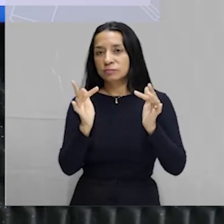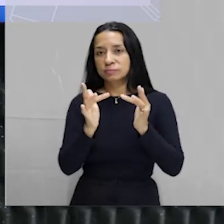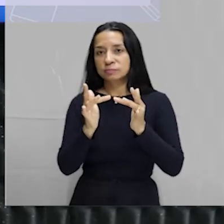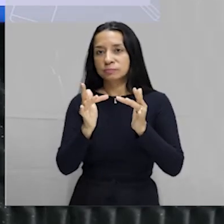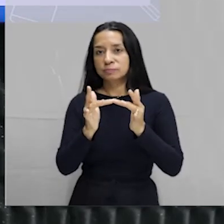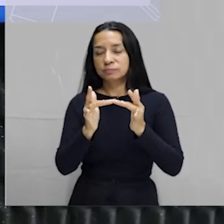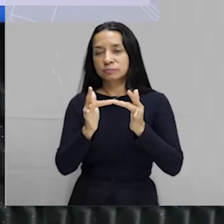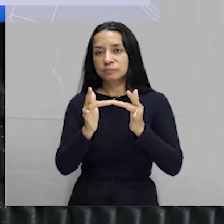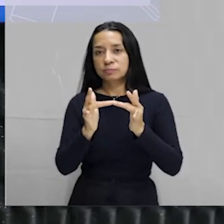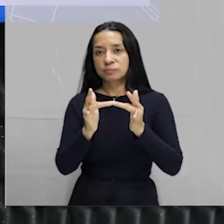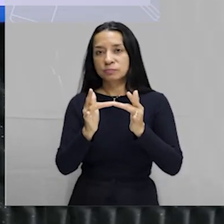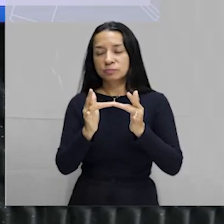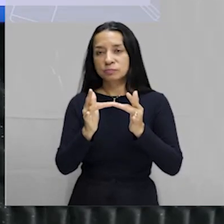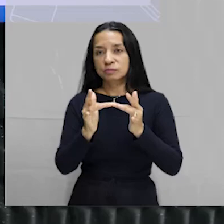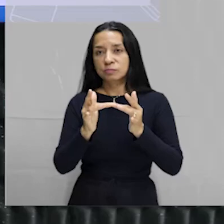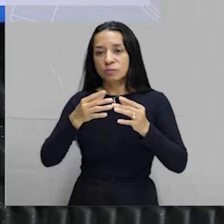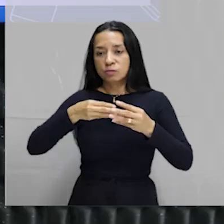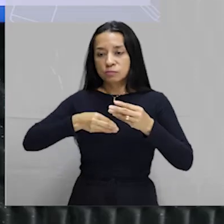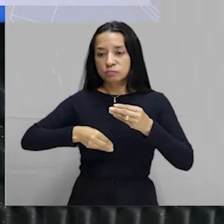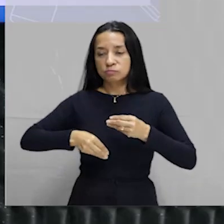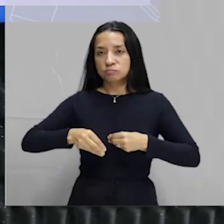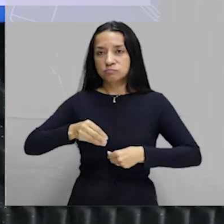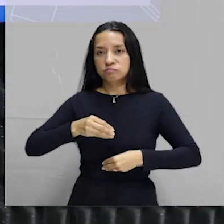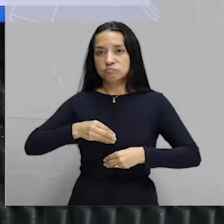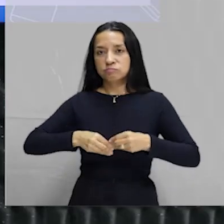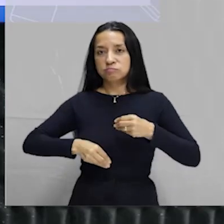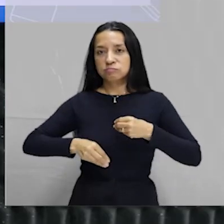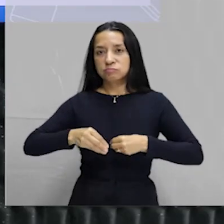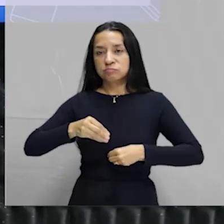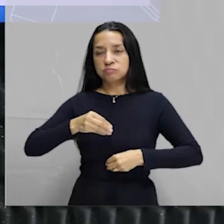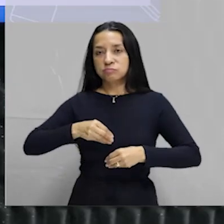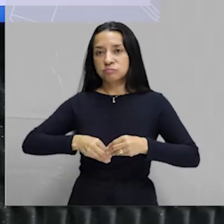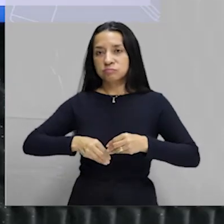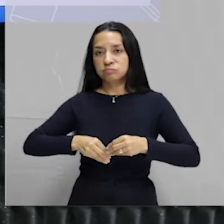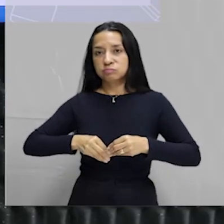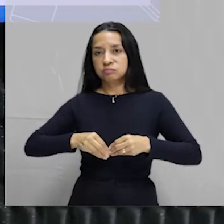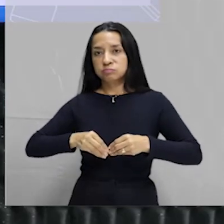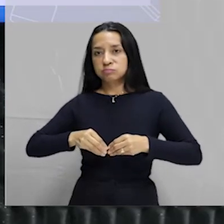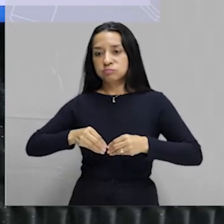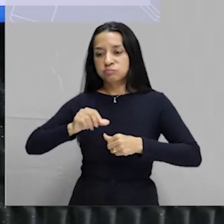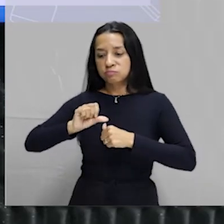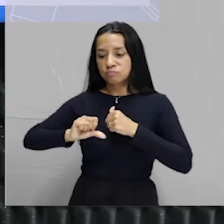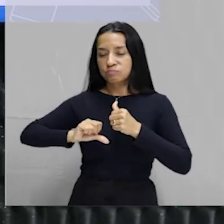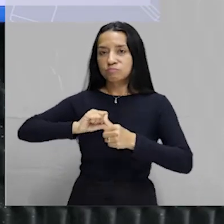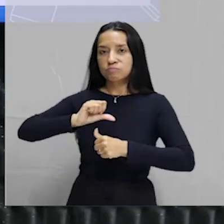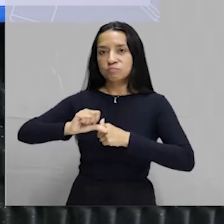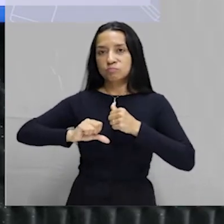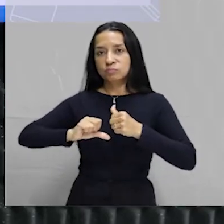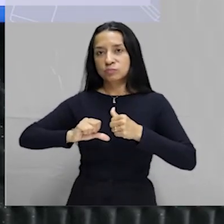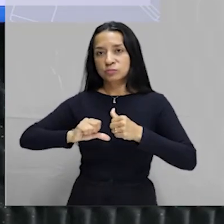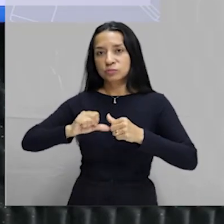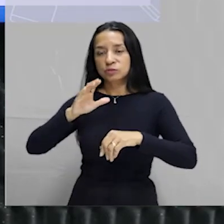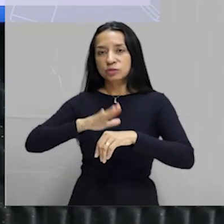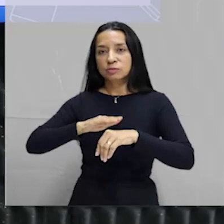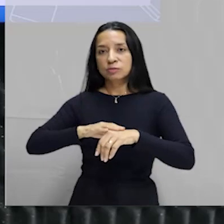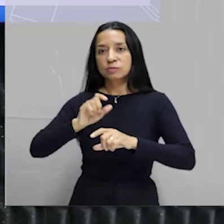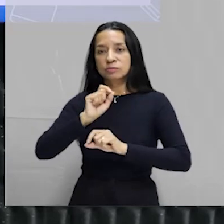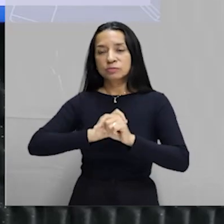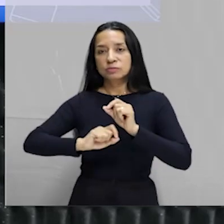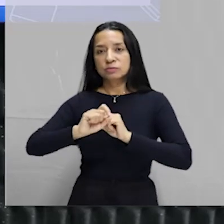contato, os nutrientes passam da mãe para a criança através de um mecanismo que nós chamamos